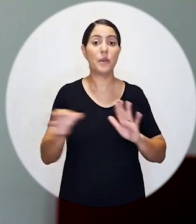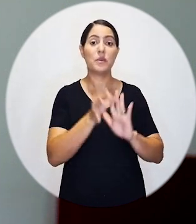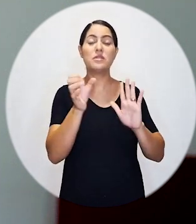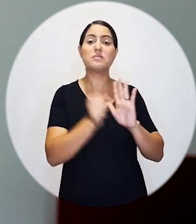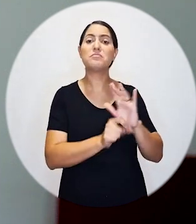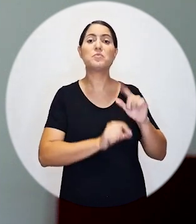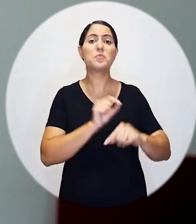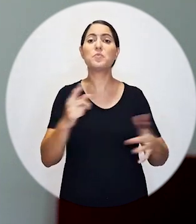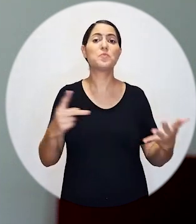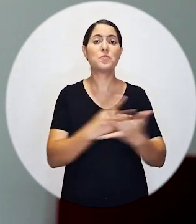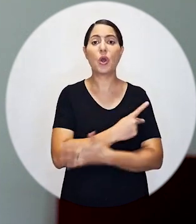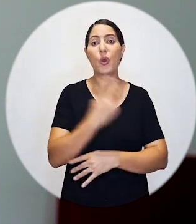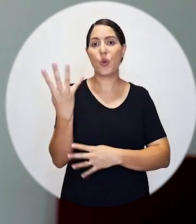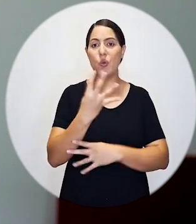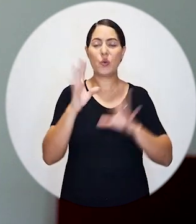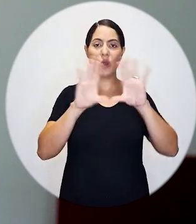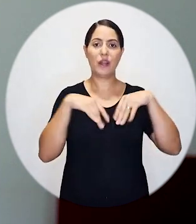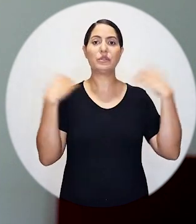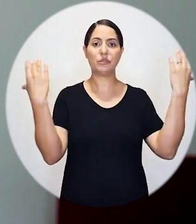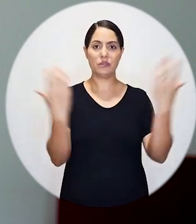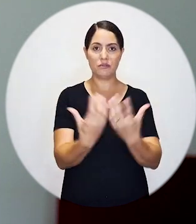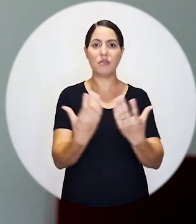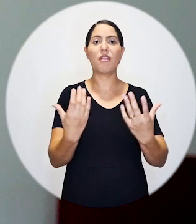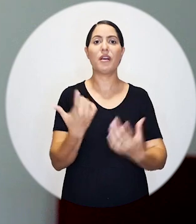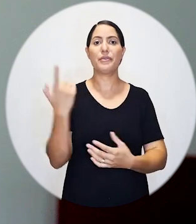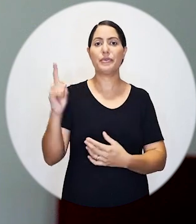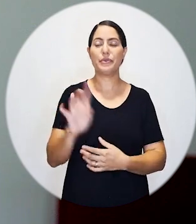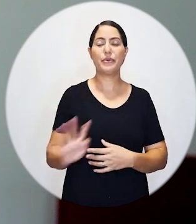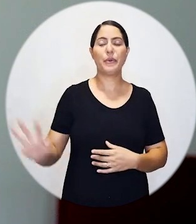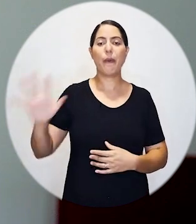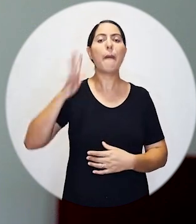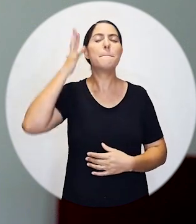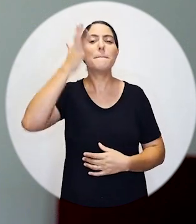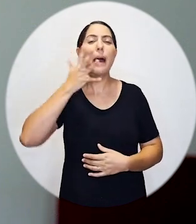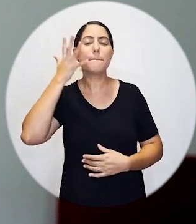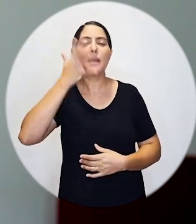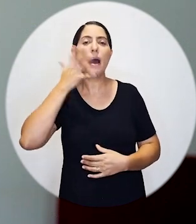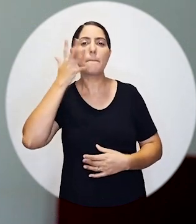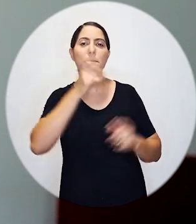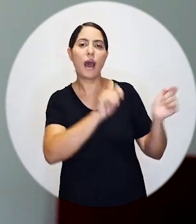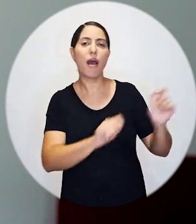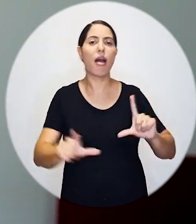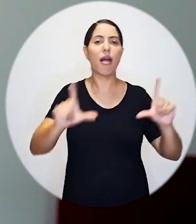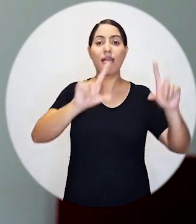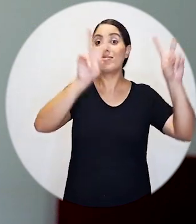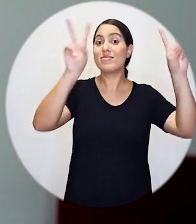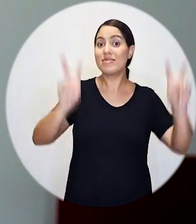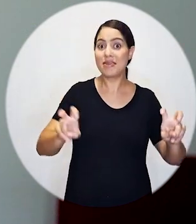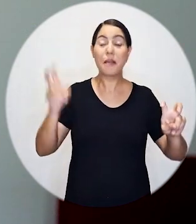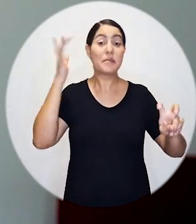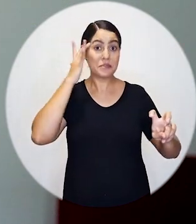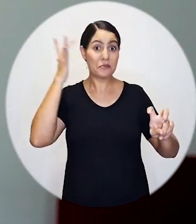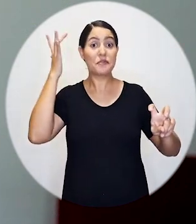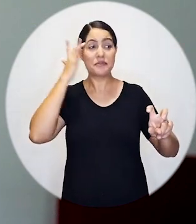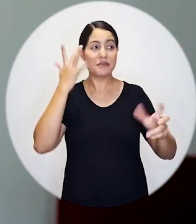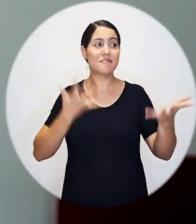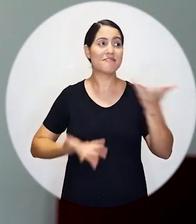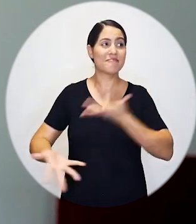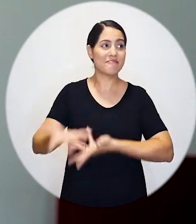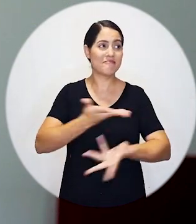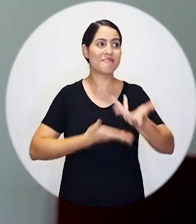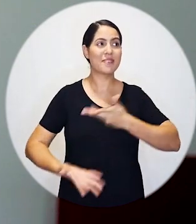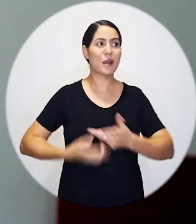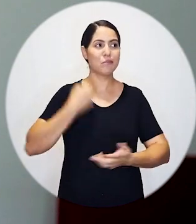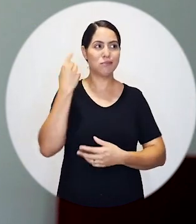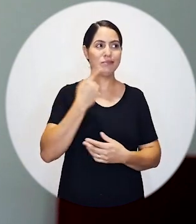4º Congresso Goiano da Advocacia Jovem apresentou painéis e palestras voltados a temas contemporâneos e